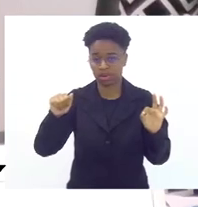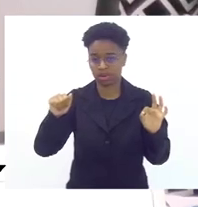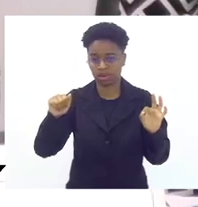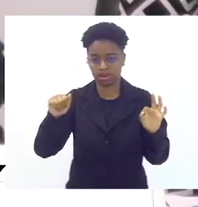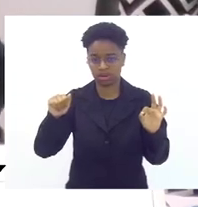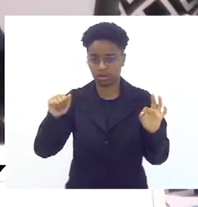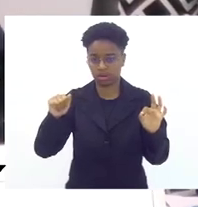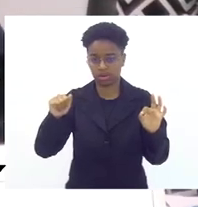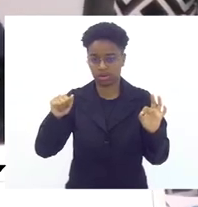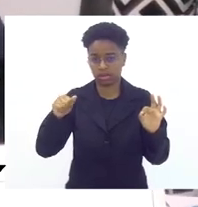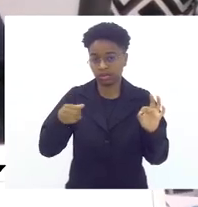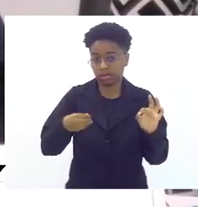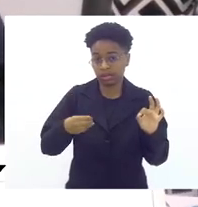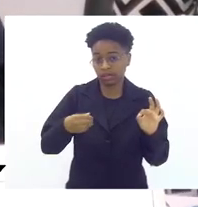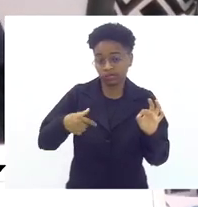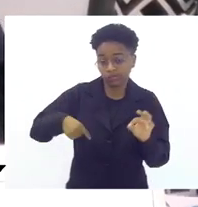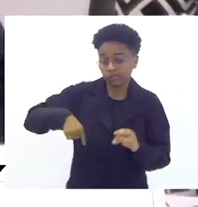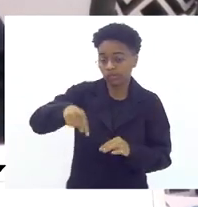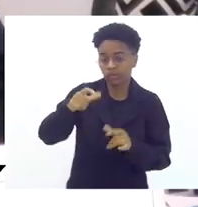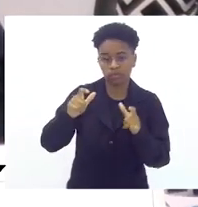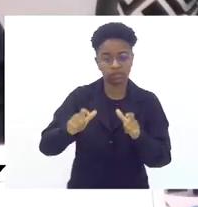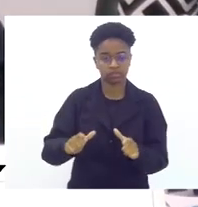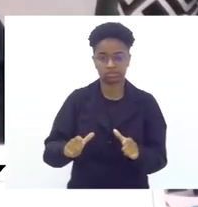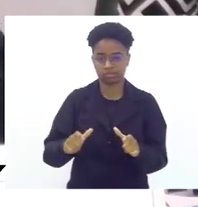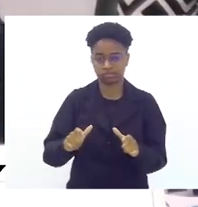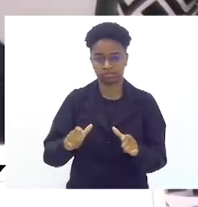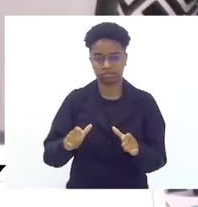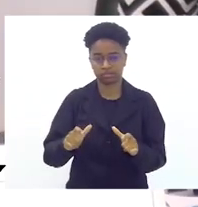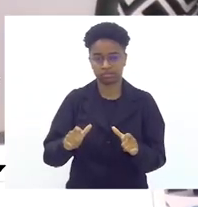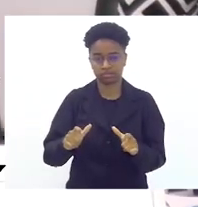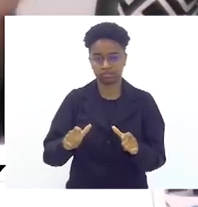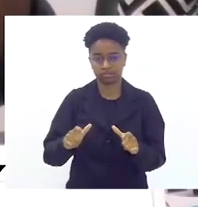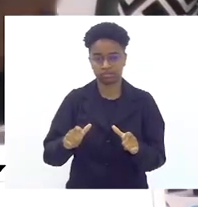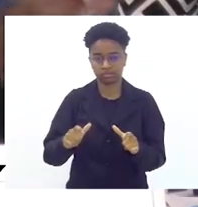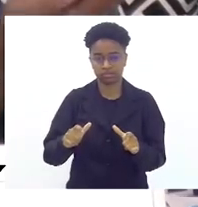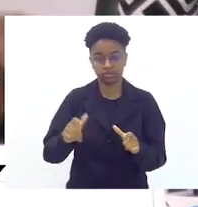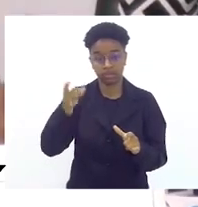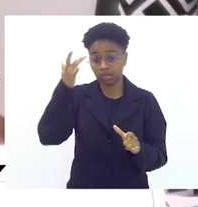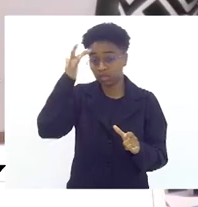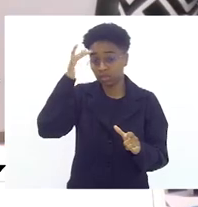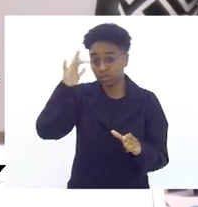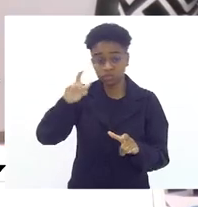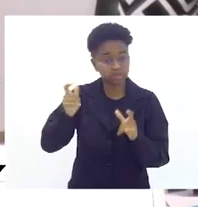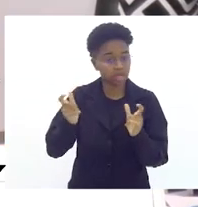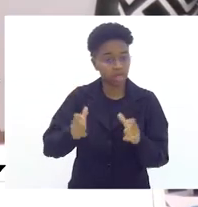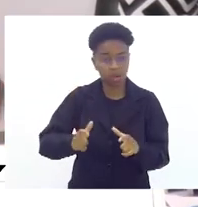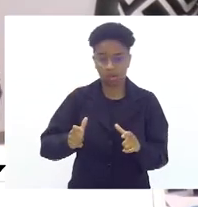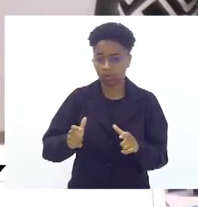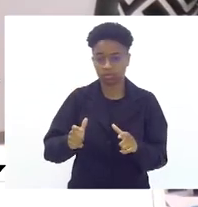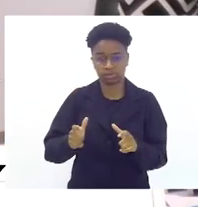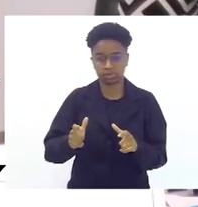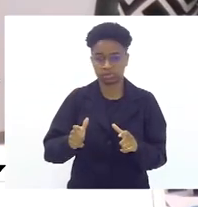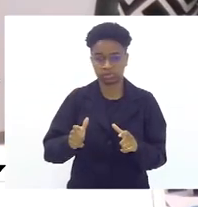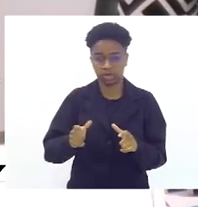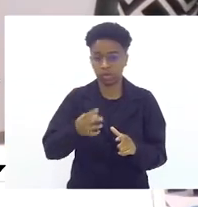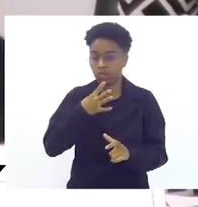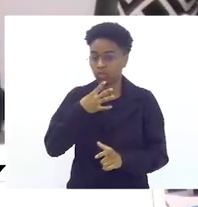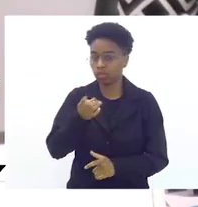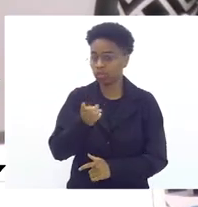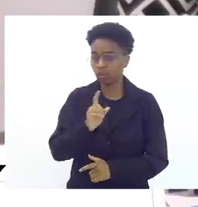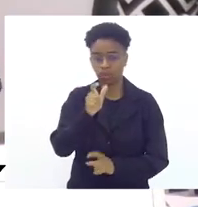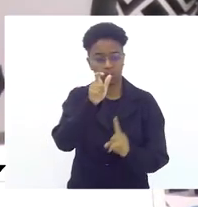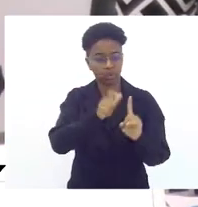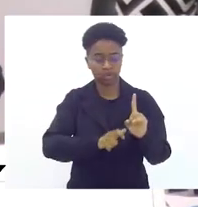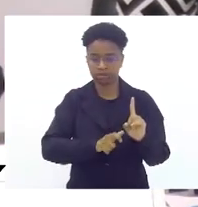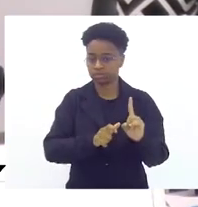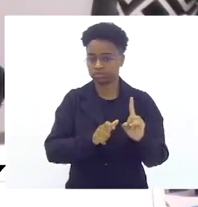nunca passei por aquele lugar não sei aonde fica não conheço aquela